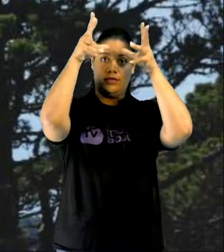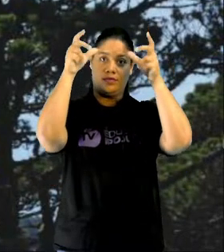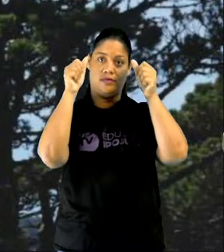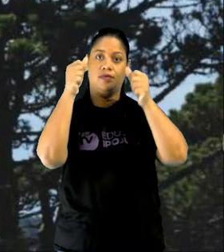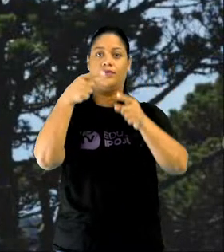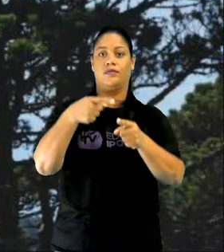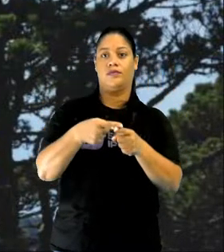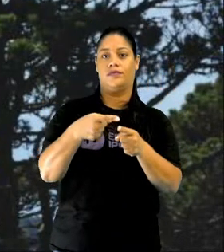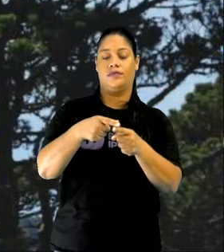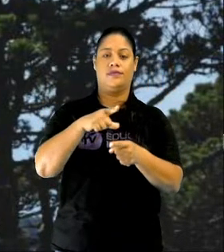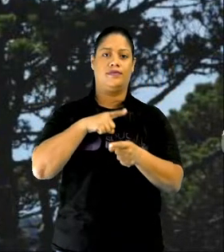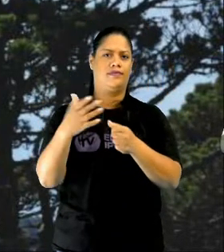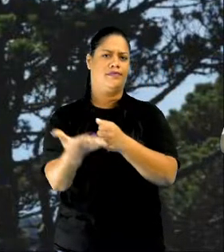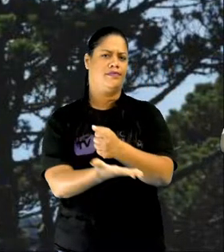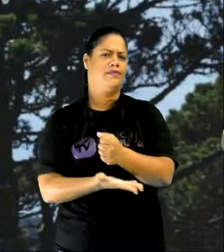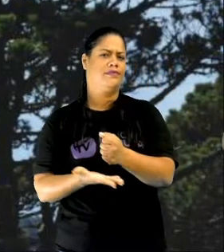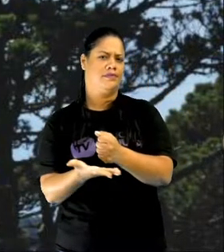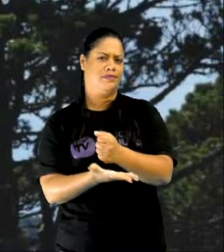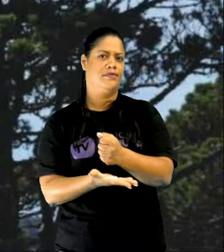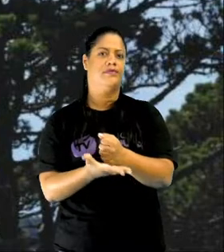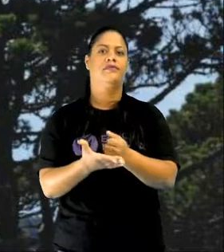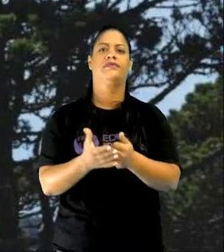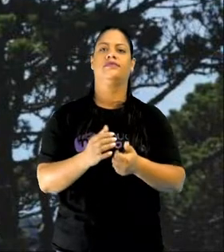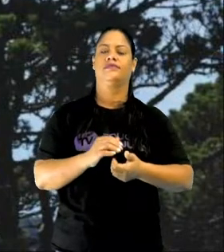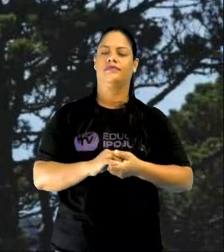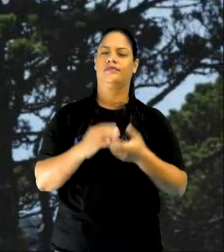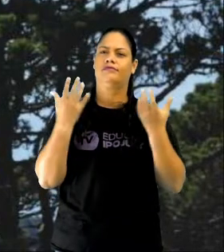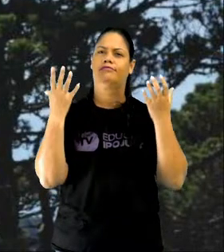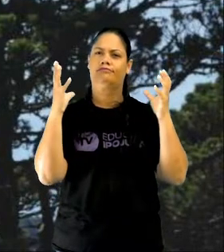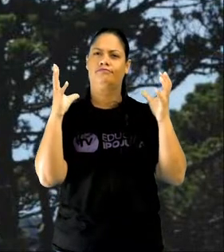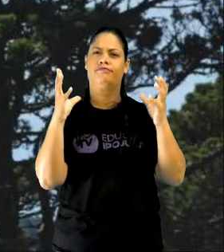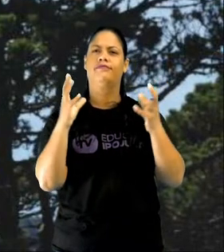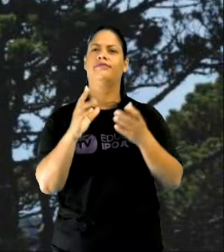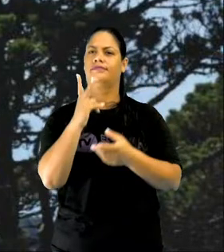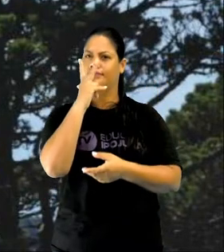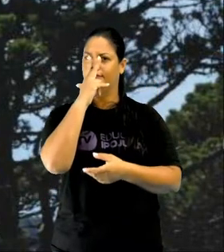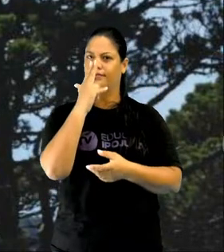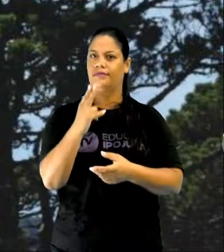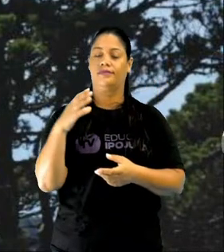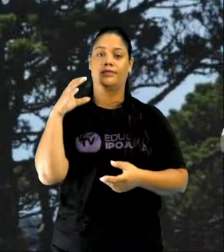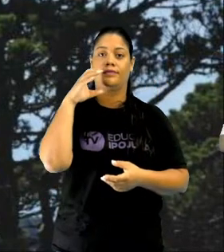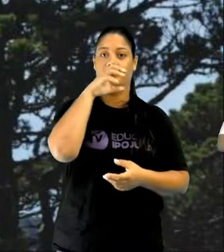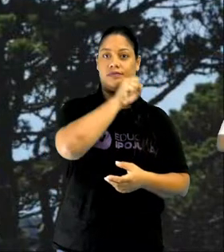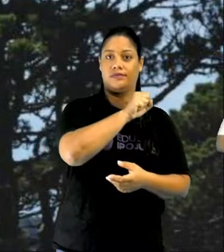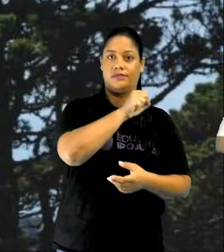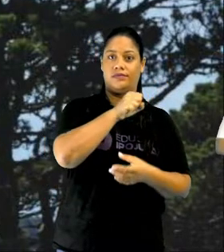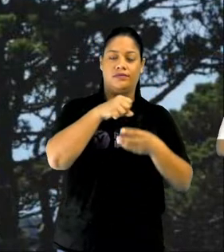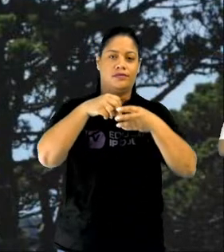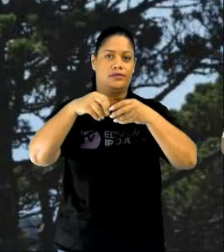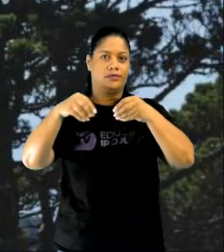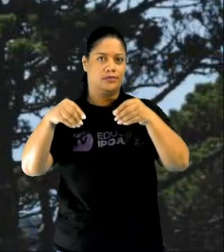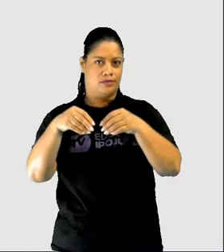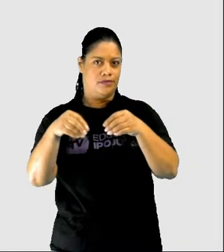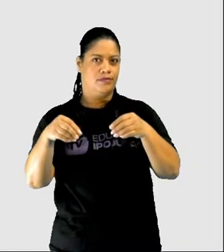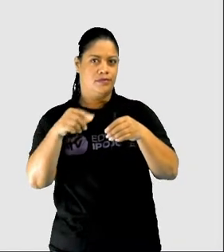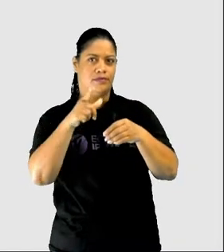Porque a gente tem basicamente o clima parecido, aquele clima quente e um clima úmido,